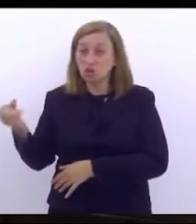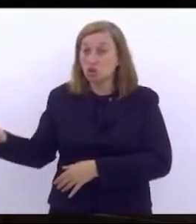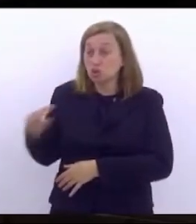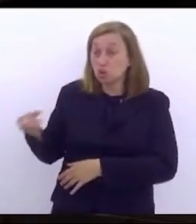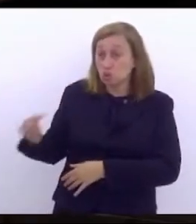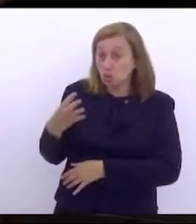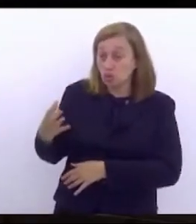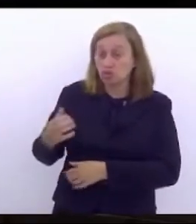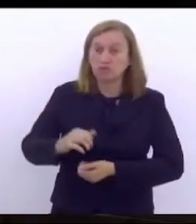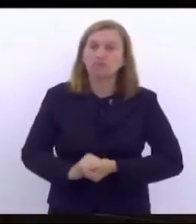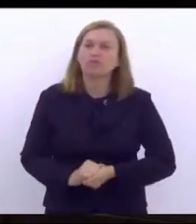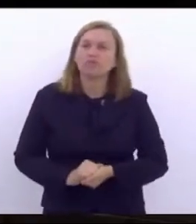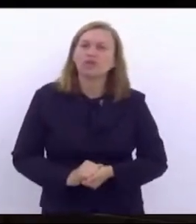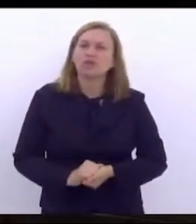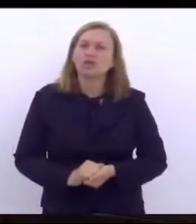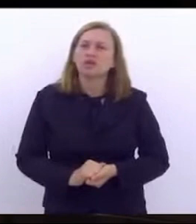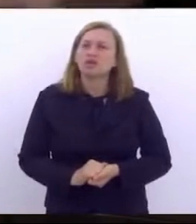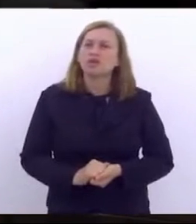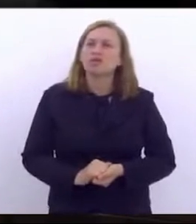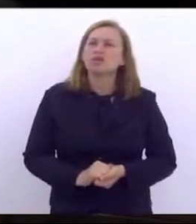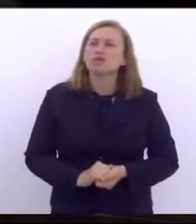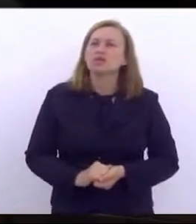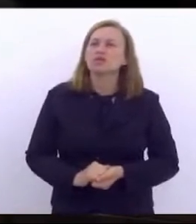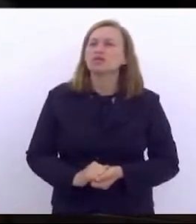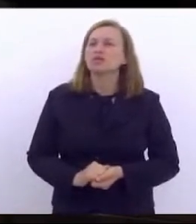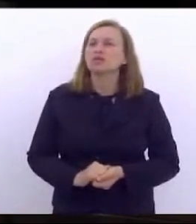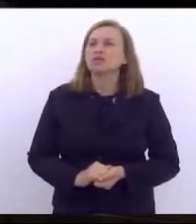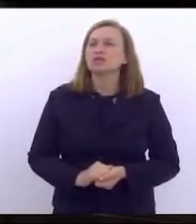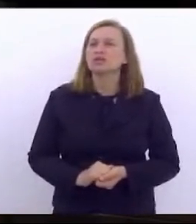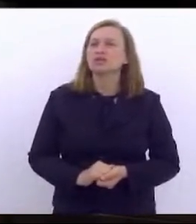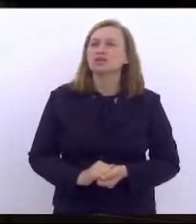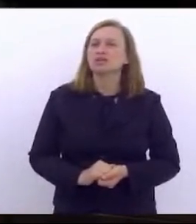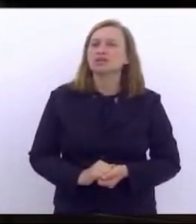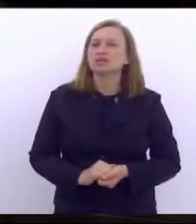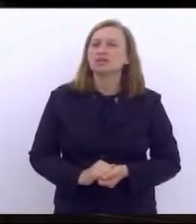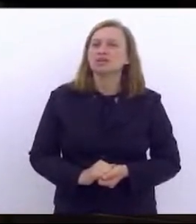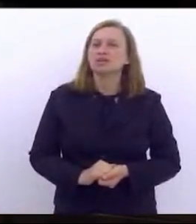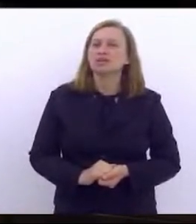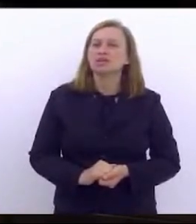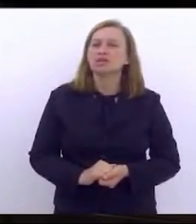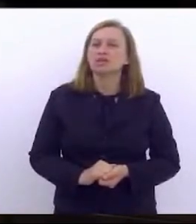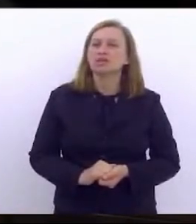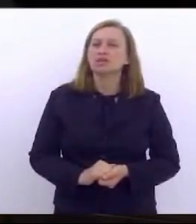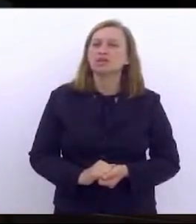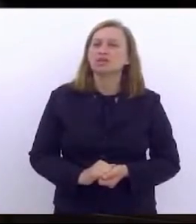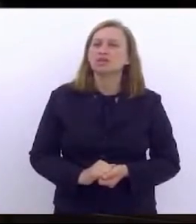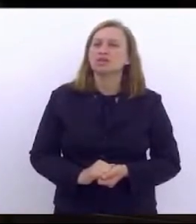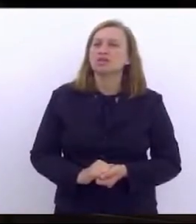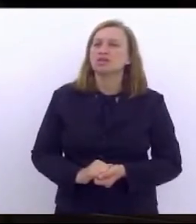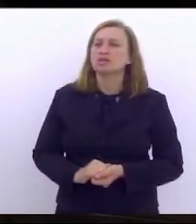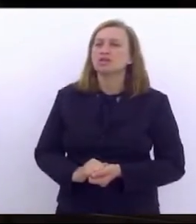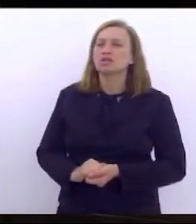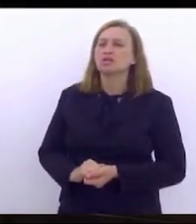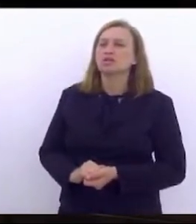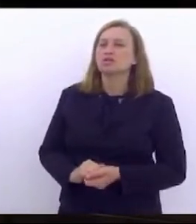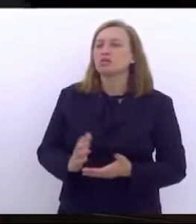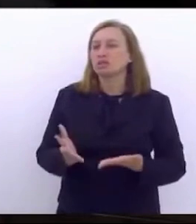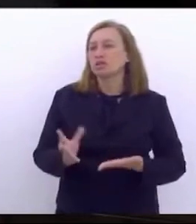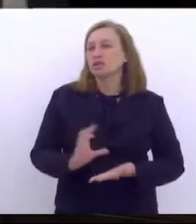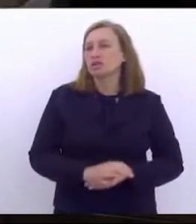então o Instituto Guttmacher passou, há algumas décadas atrás, a ser uma instituição autônoma, né?